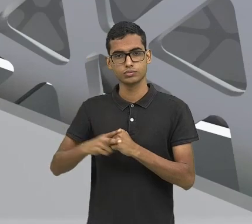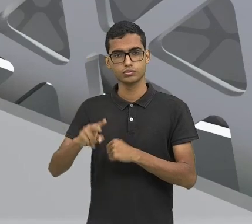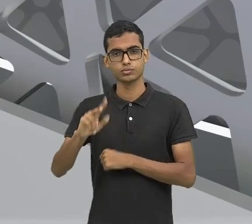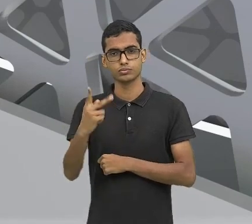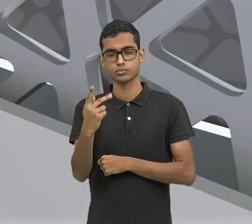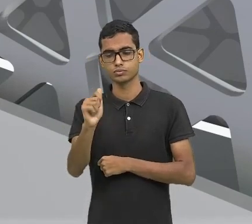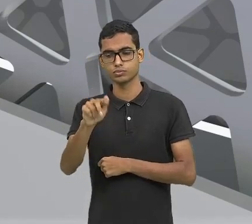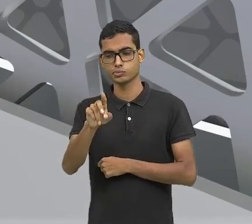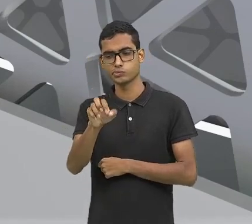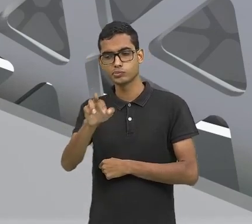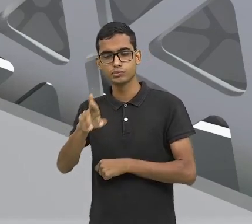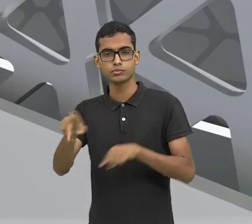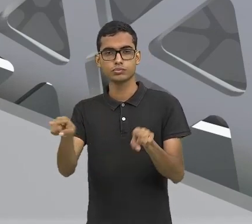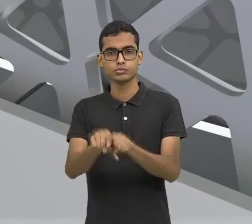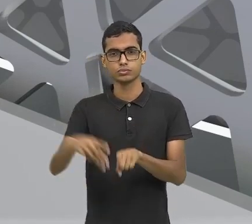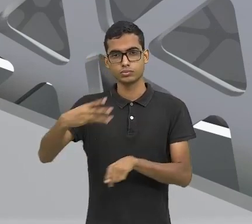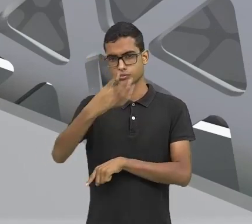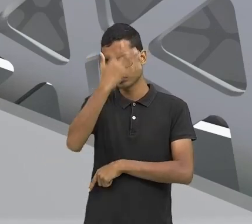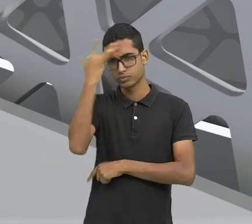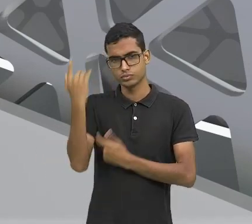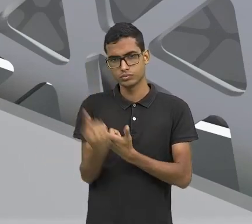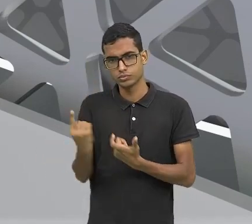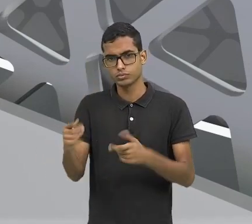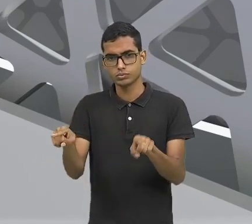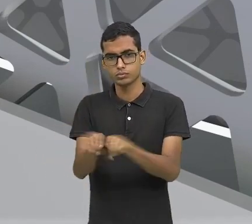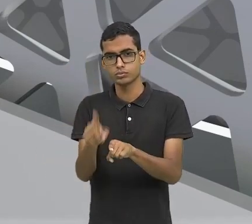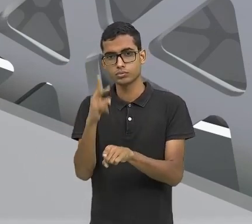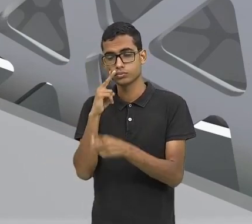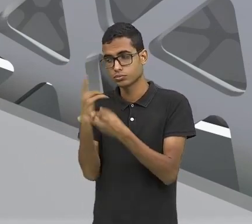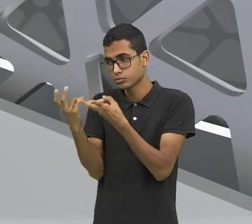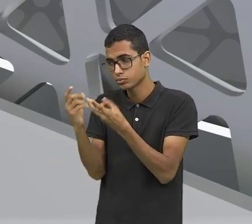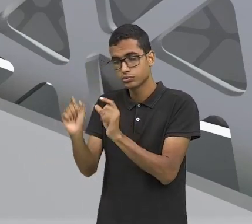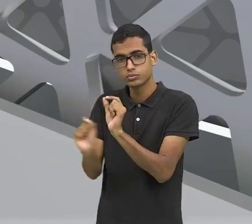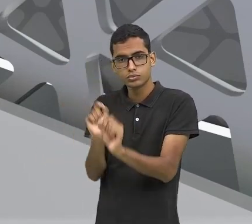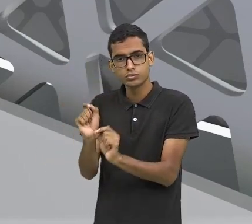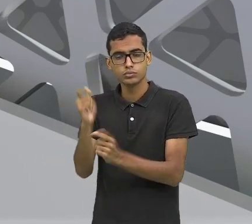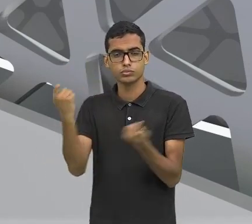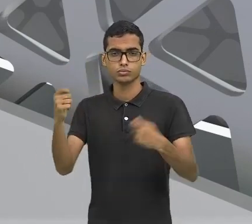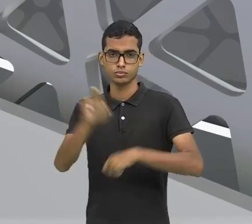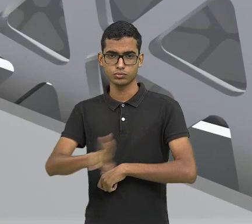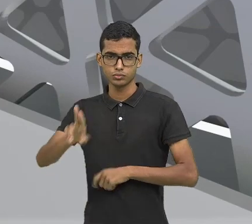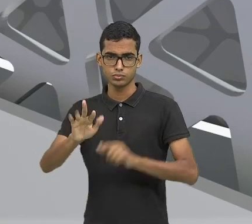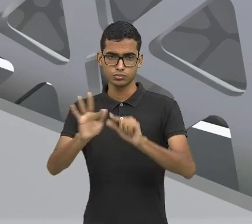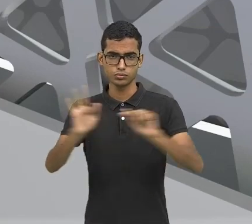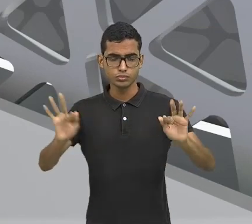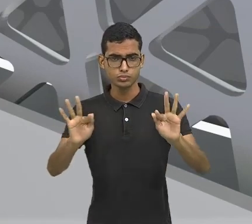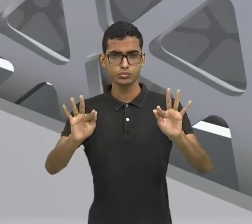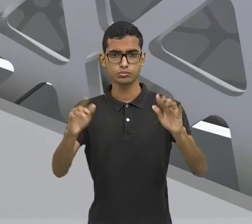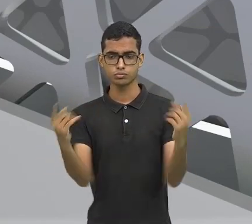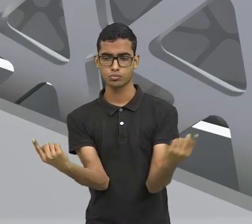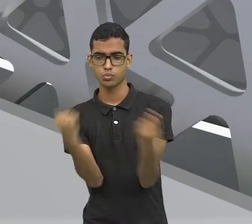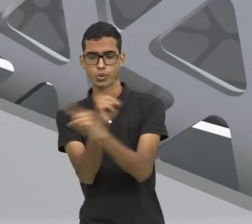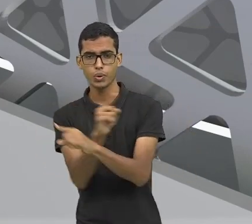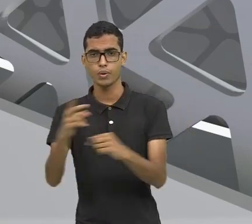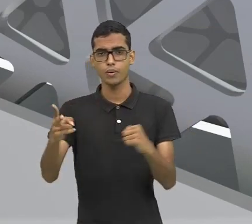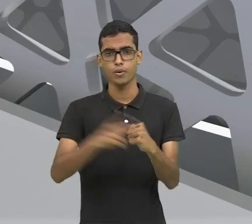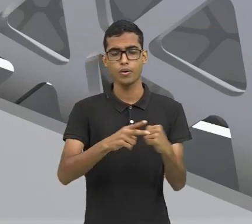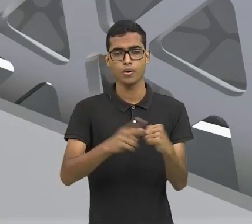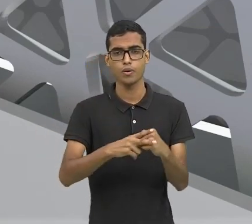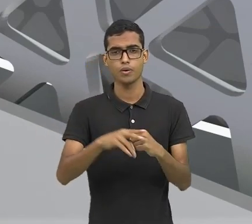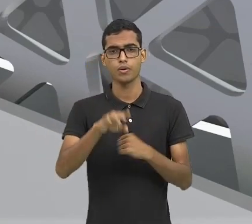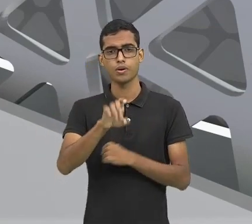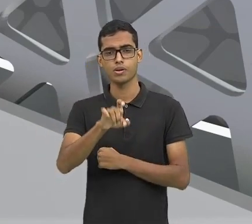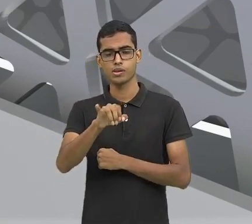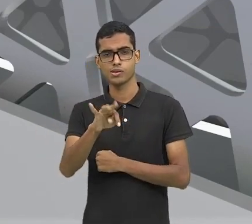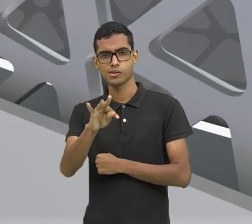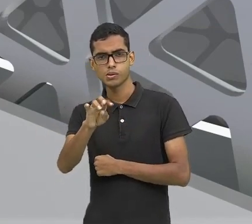singular, certo? E observem que aqui eu posso utilizar nesta frase, fazer uma troca pelo verbo existir.